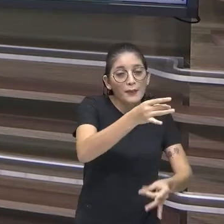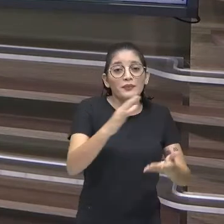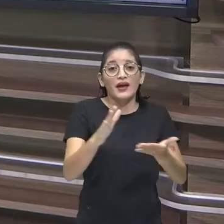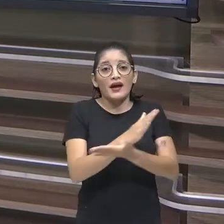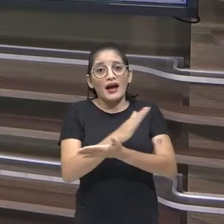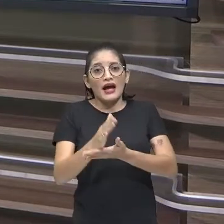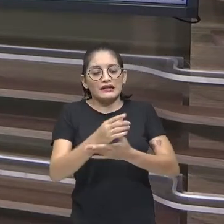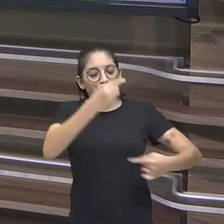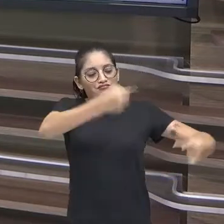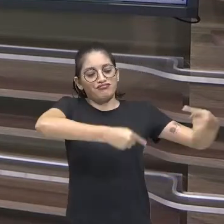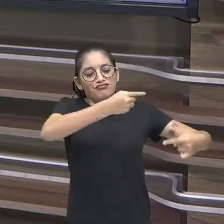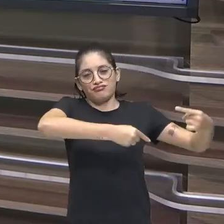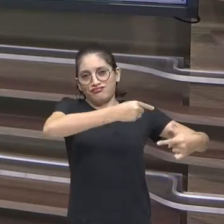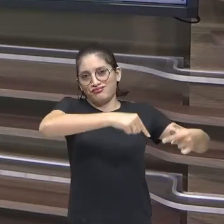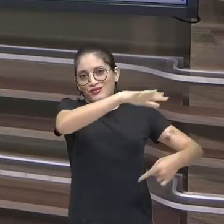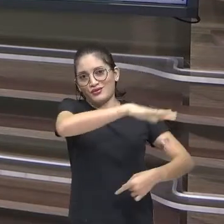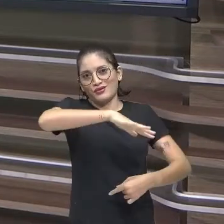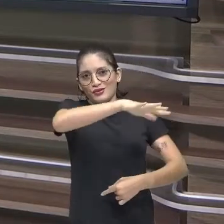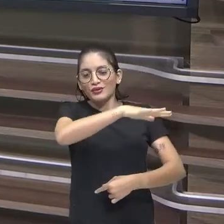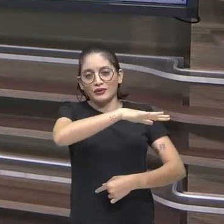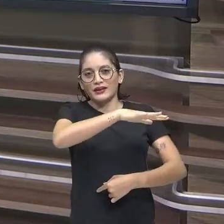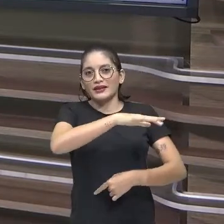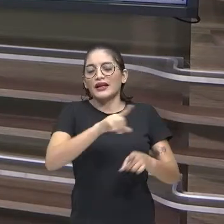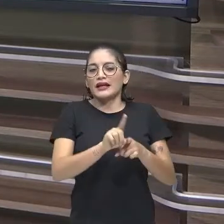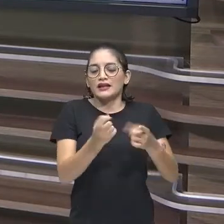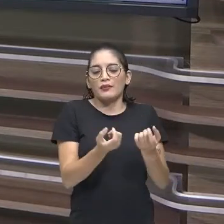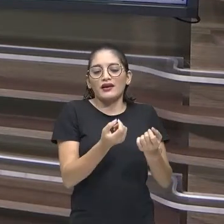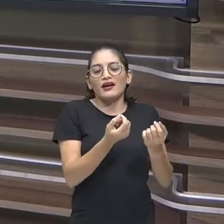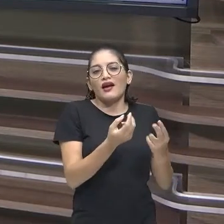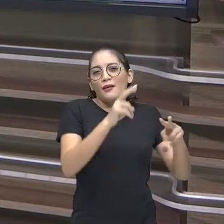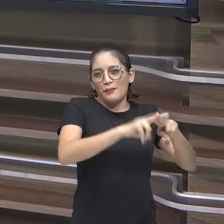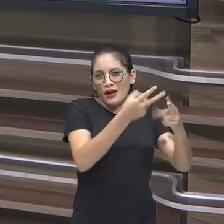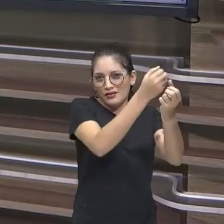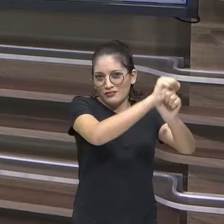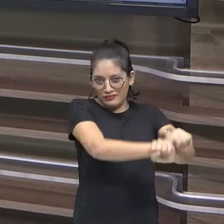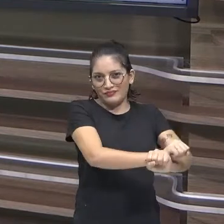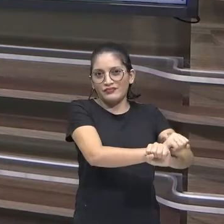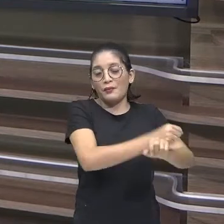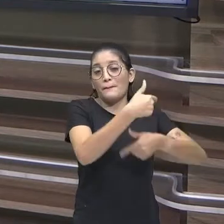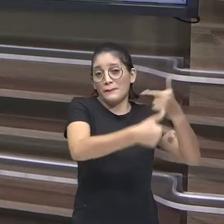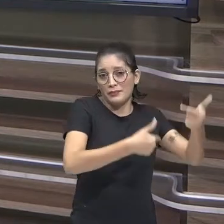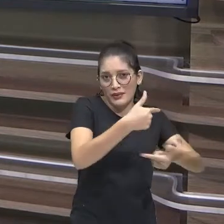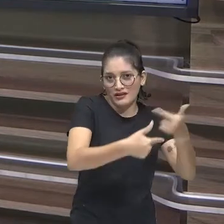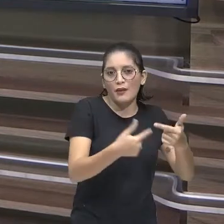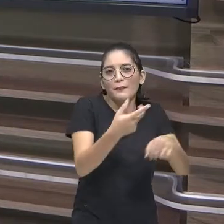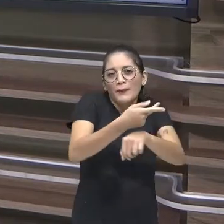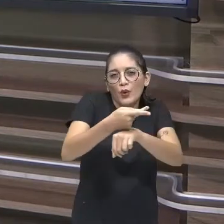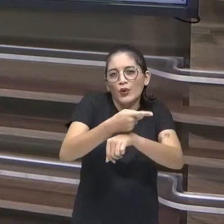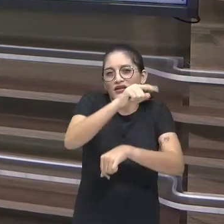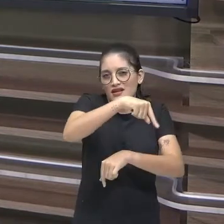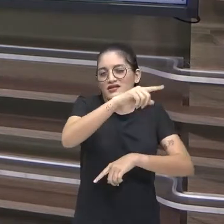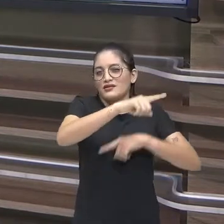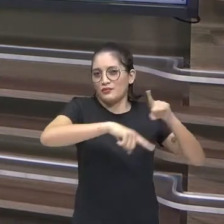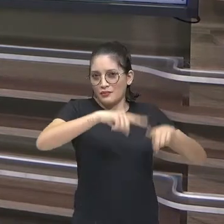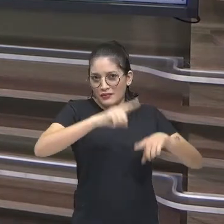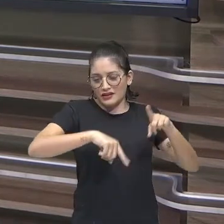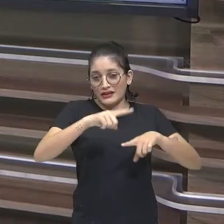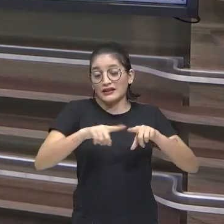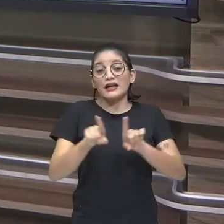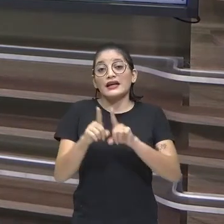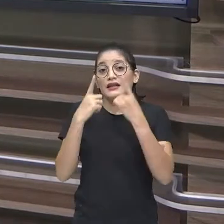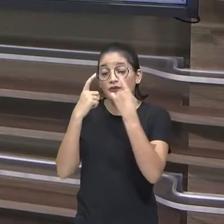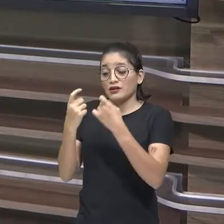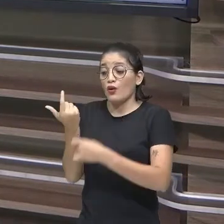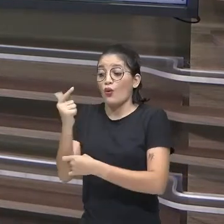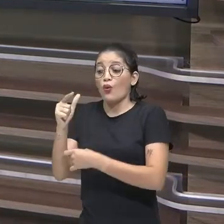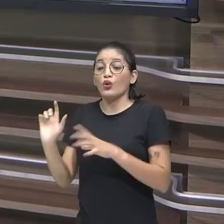entrando em conflito com eles e o transformando de escravos para trabalhar na exploração das drogas do sertão, e isso esbarra com o interesse de